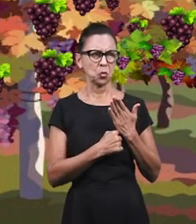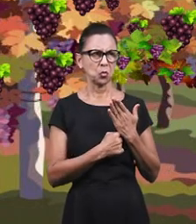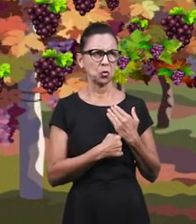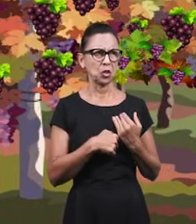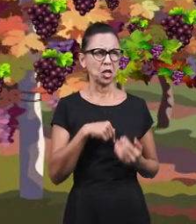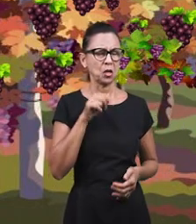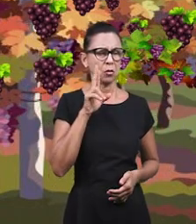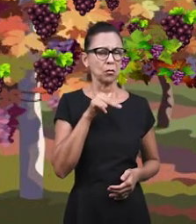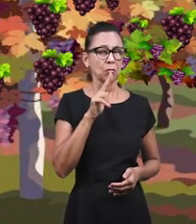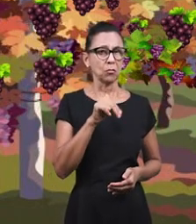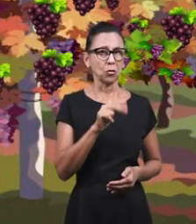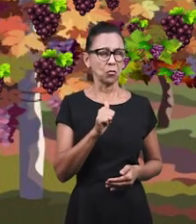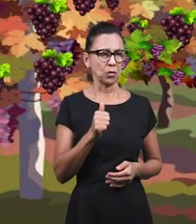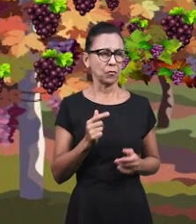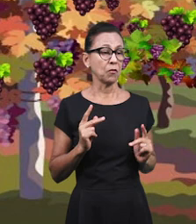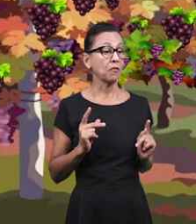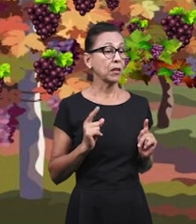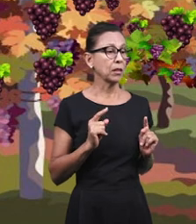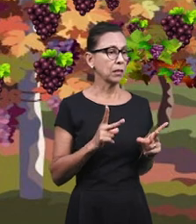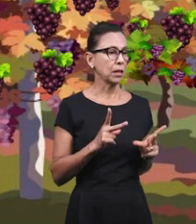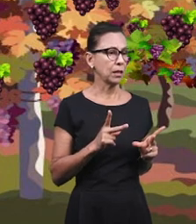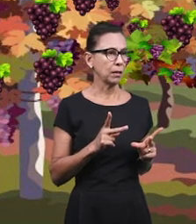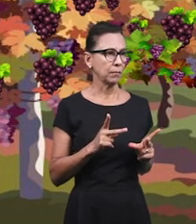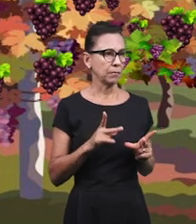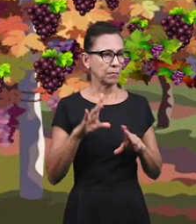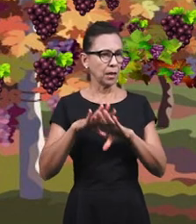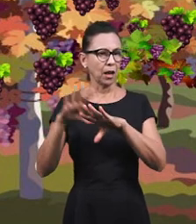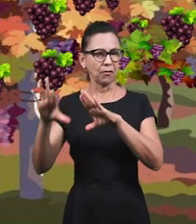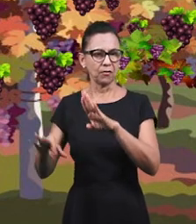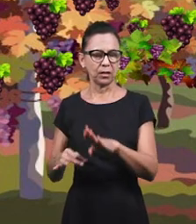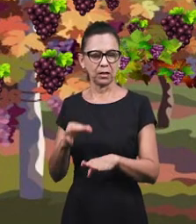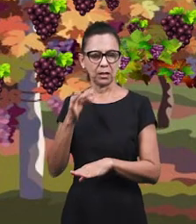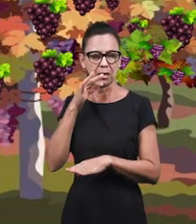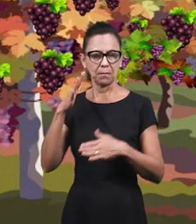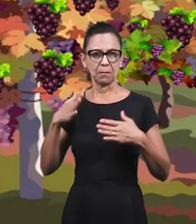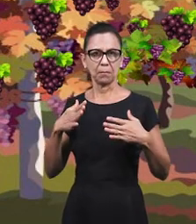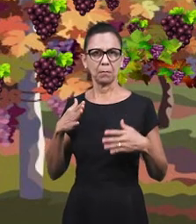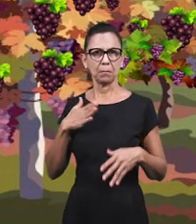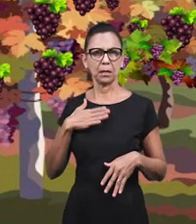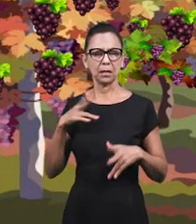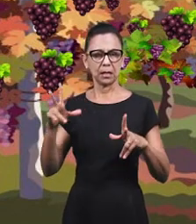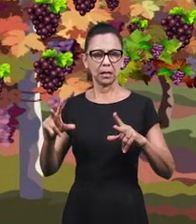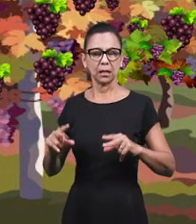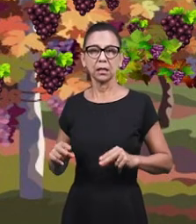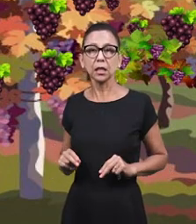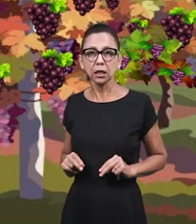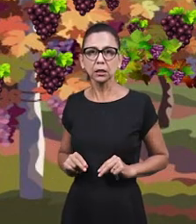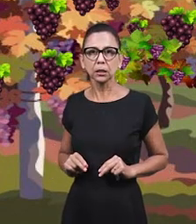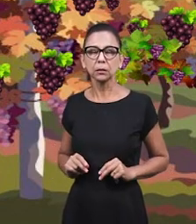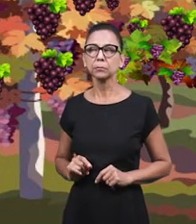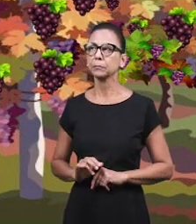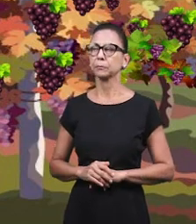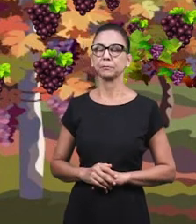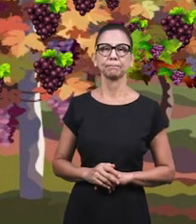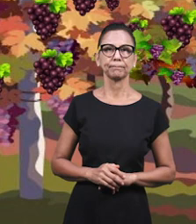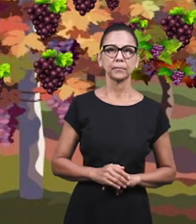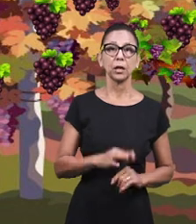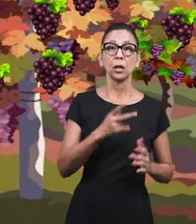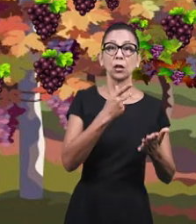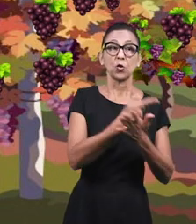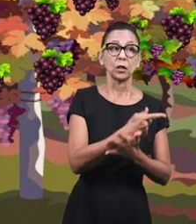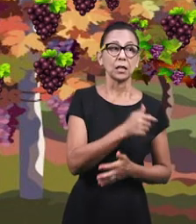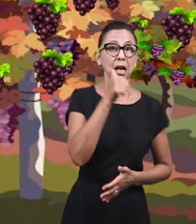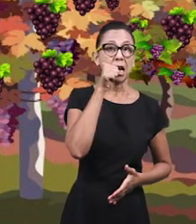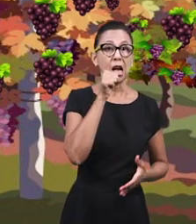rei Acabe voltou triste para o palácio. E quando a rainha Jezabel soube o que tinha acontecido,